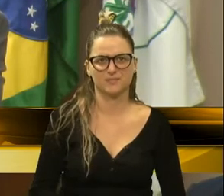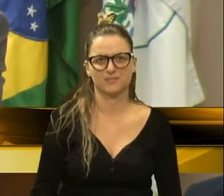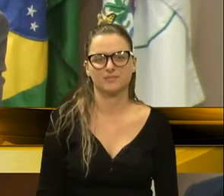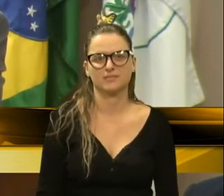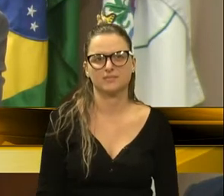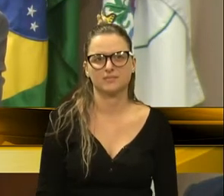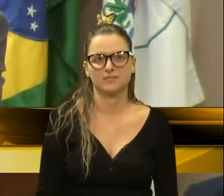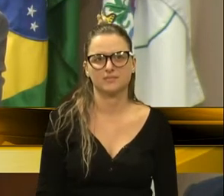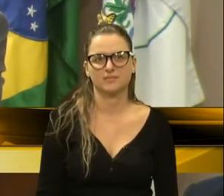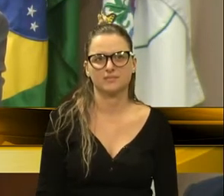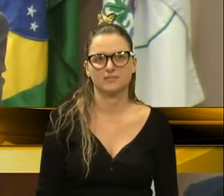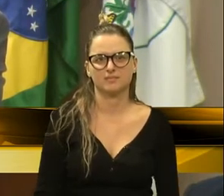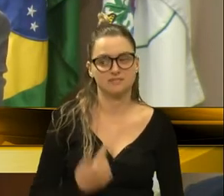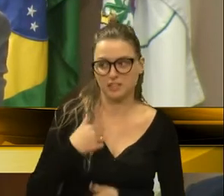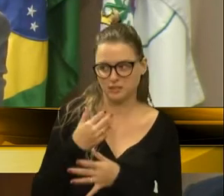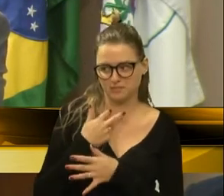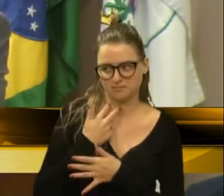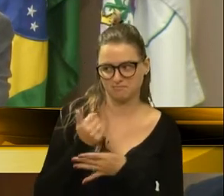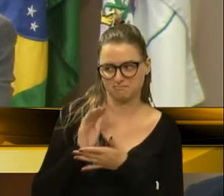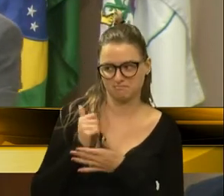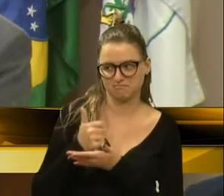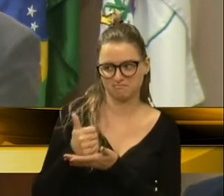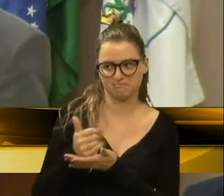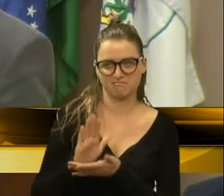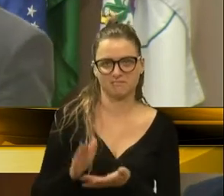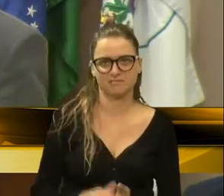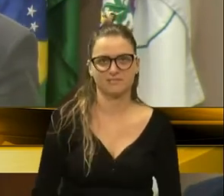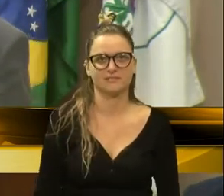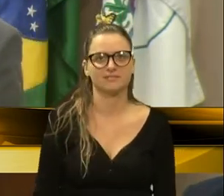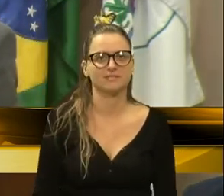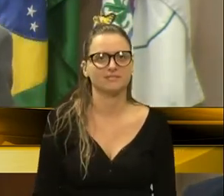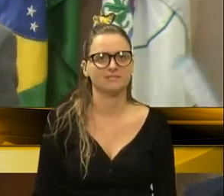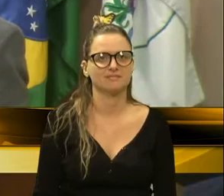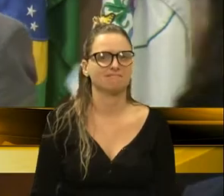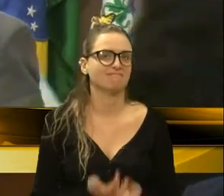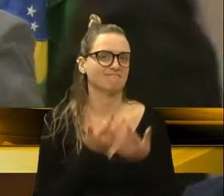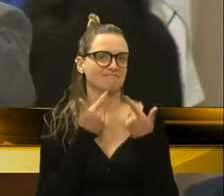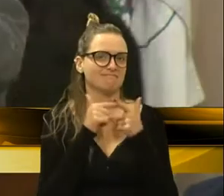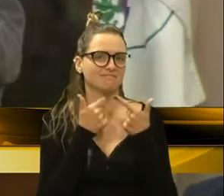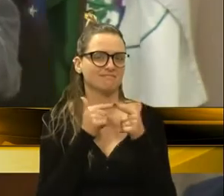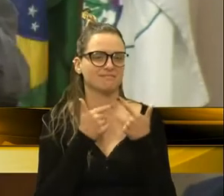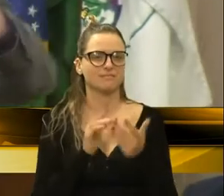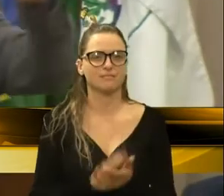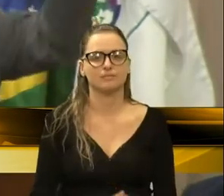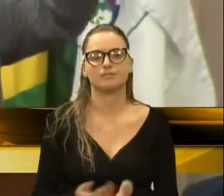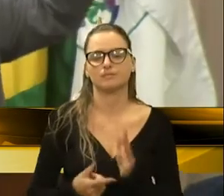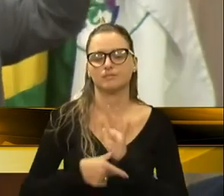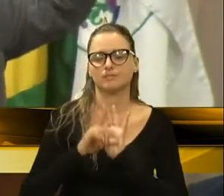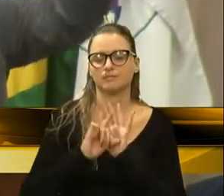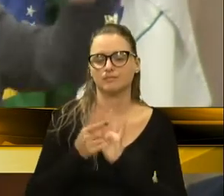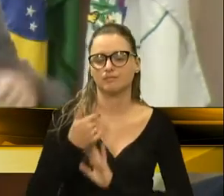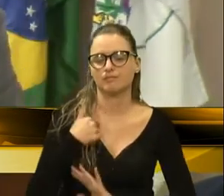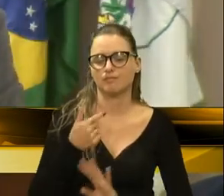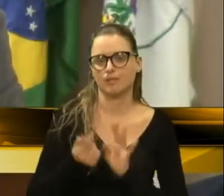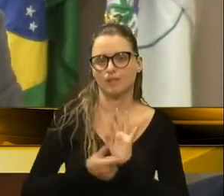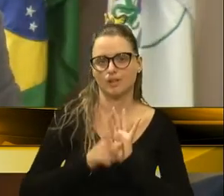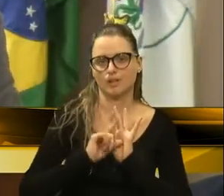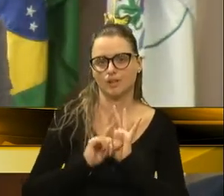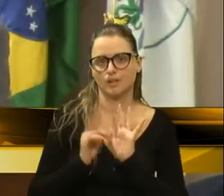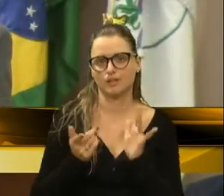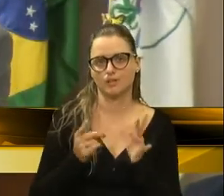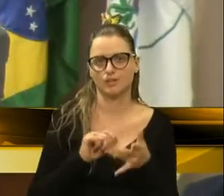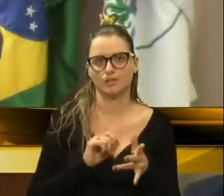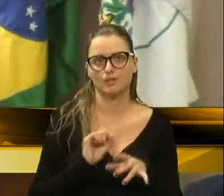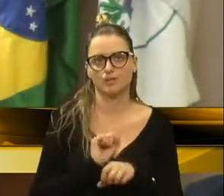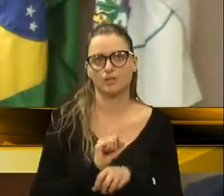Aí eu já não posso ajudar. Ah, tá. Não. Antes, antes de eu ser interrompido, eu